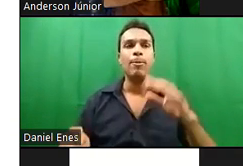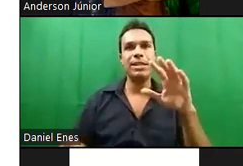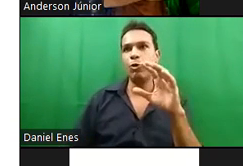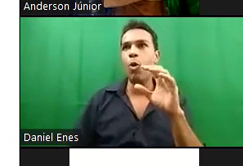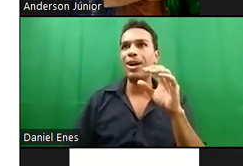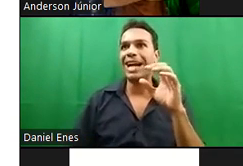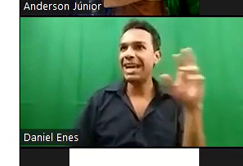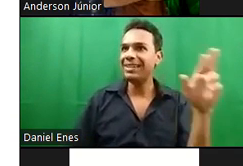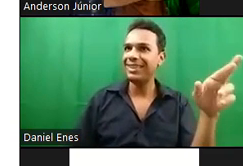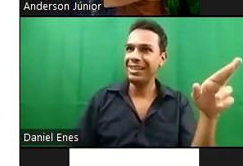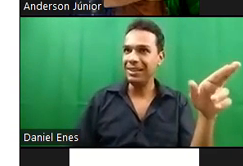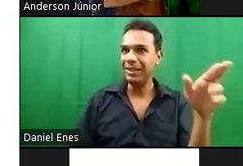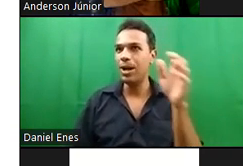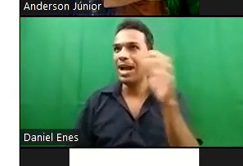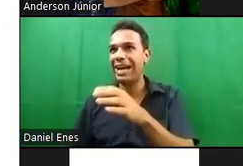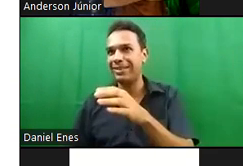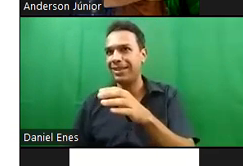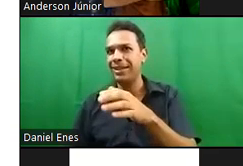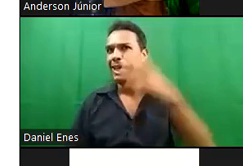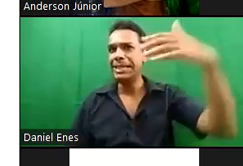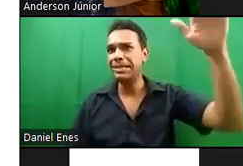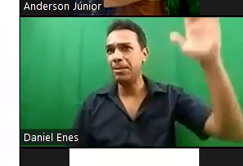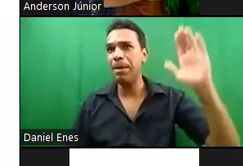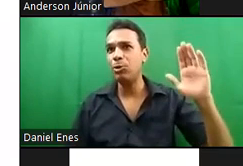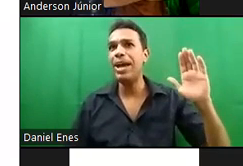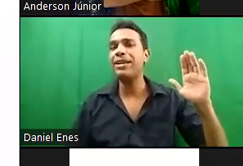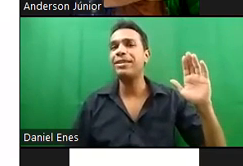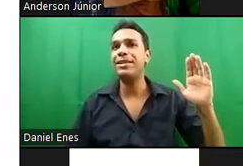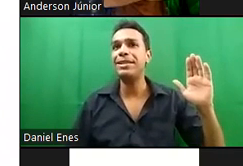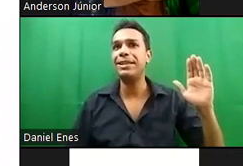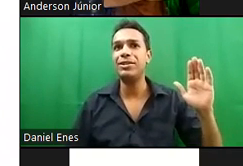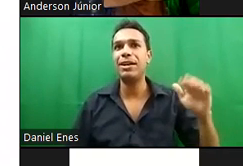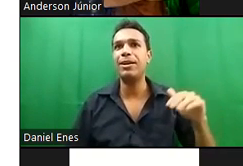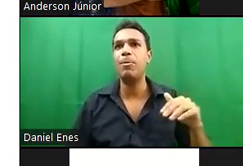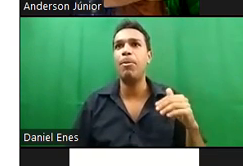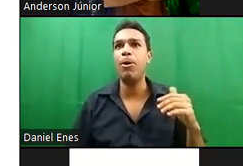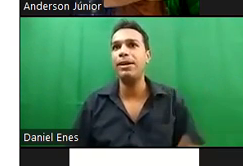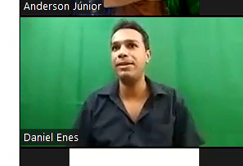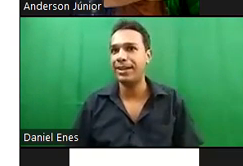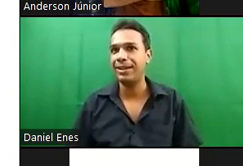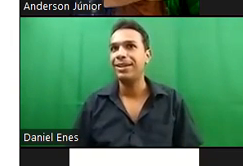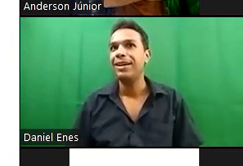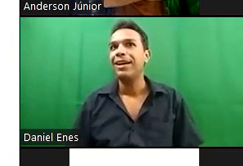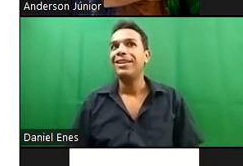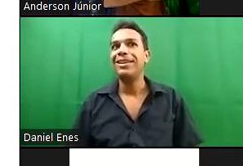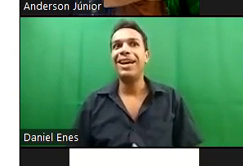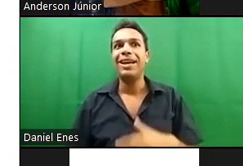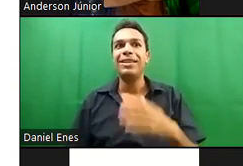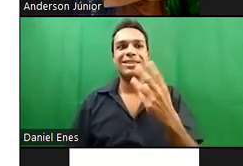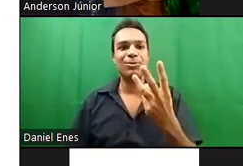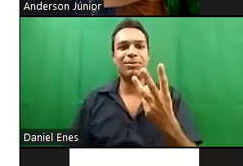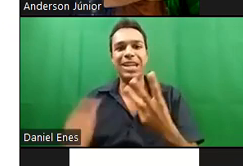Por exemplo, igual o carta e o carta. E em São Paulo, o R deles em inglês lá, que é o porta.